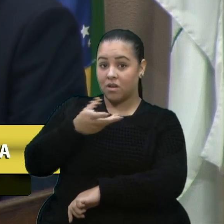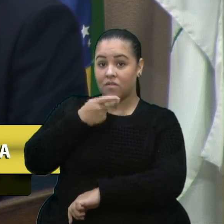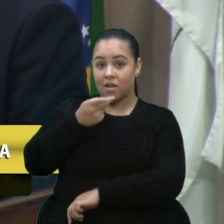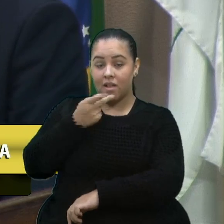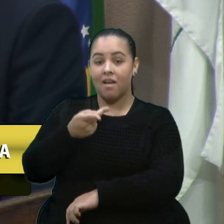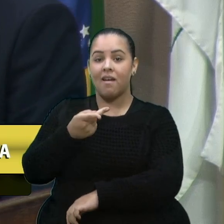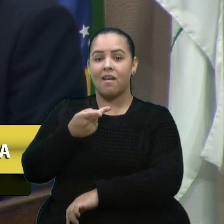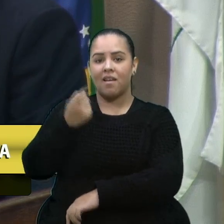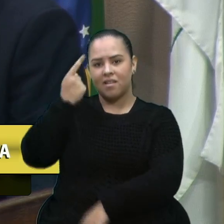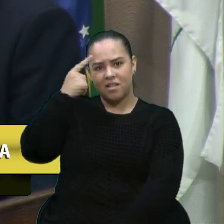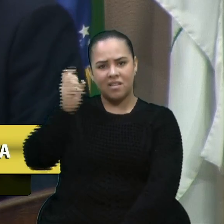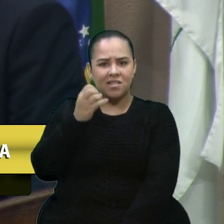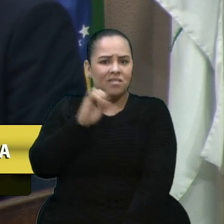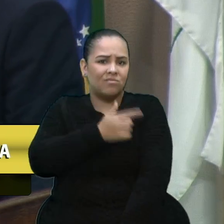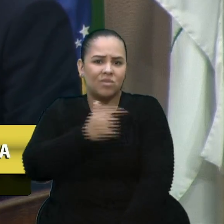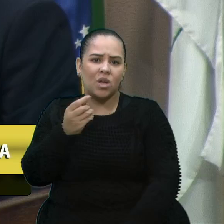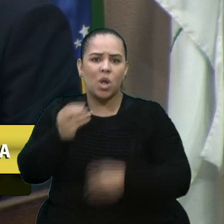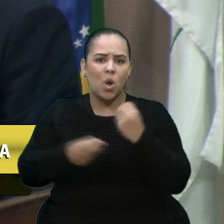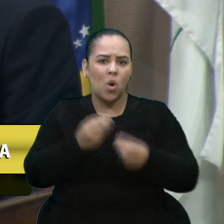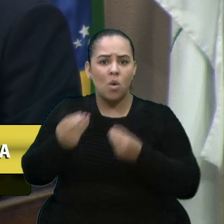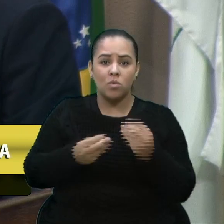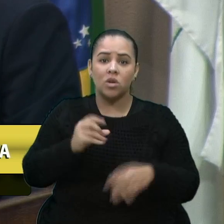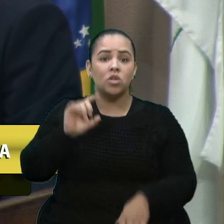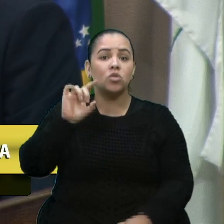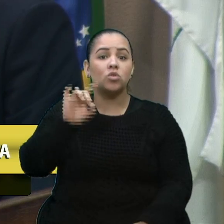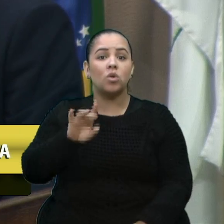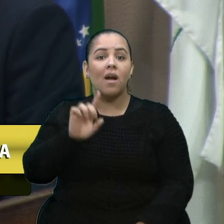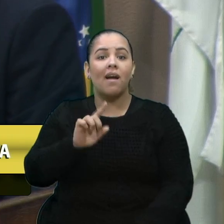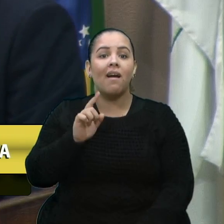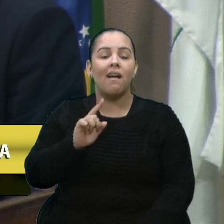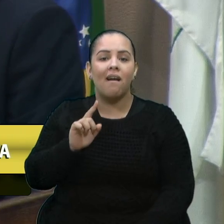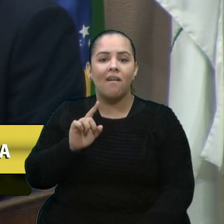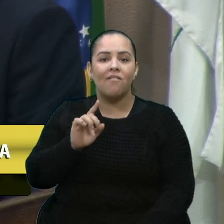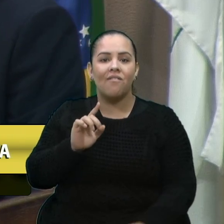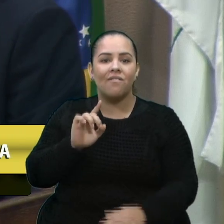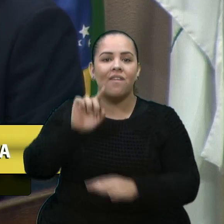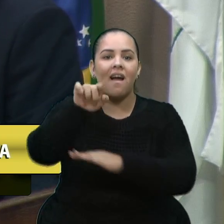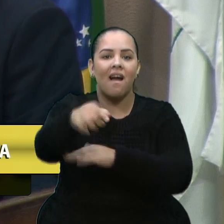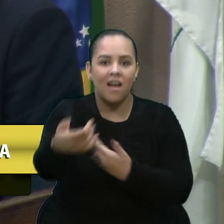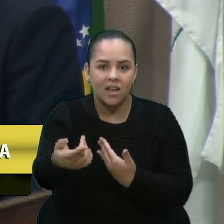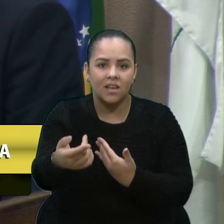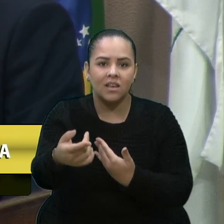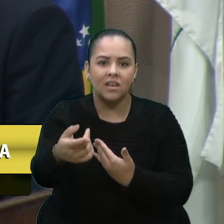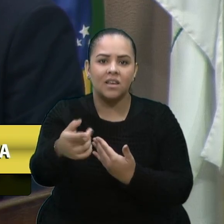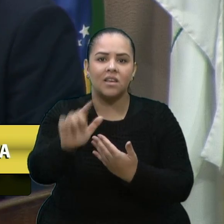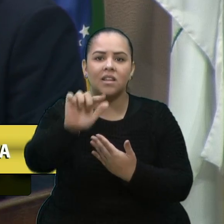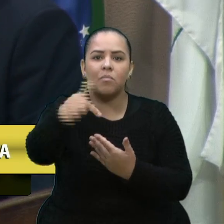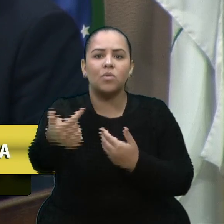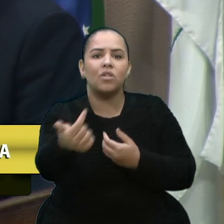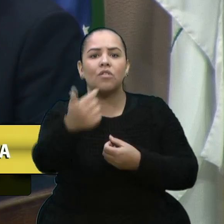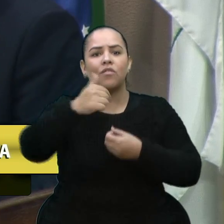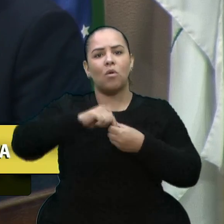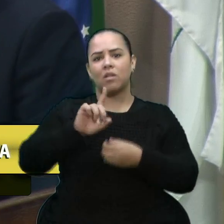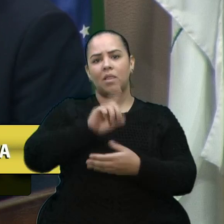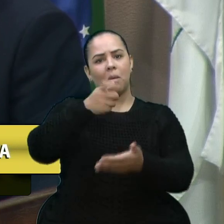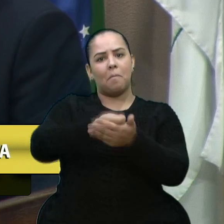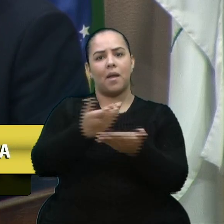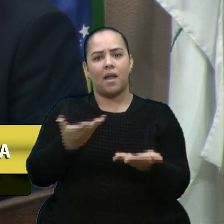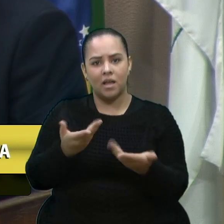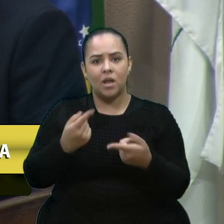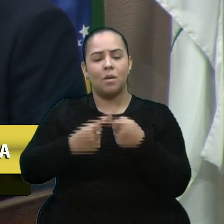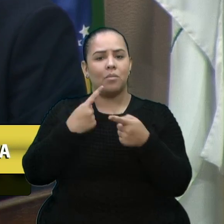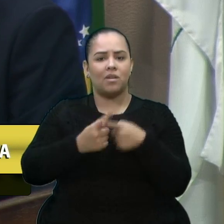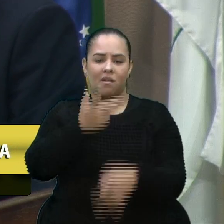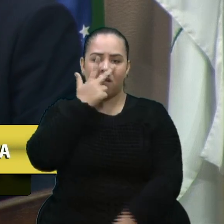se não tem outro jeito, que cobre só a ida, e que a pessoa receba o ticket, no retorno não pague, que então automaticamente seria